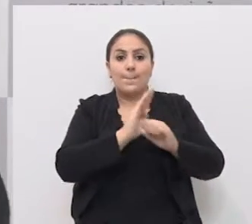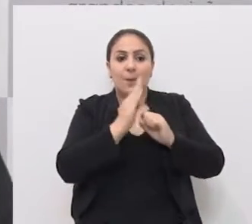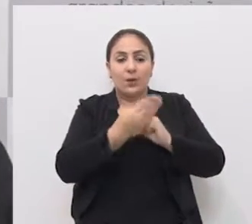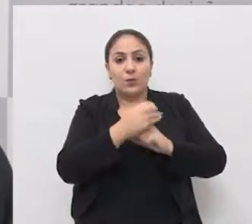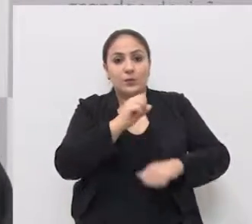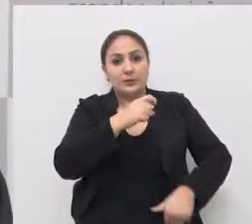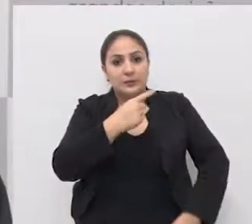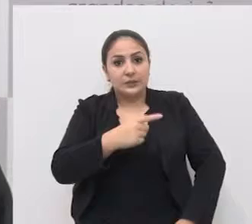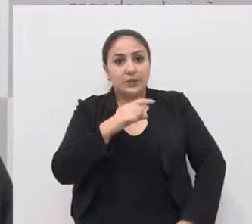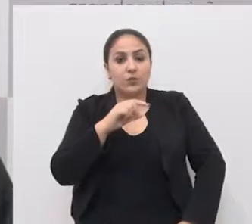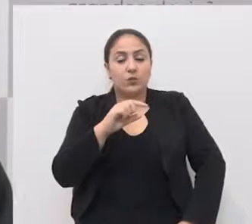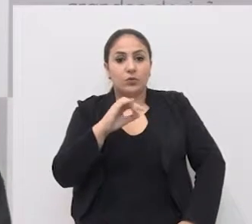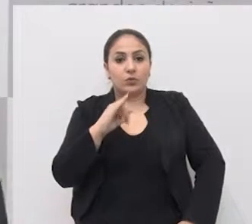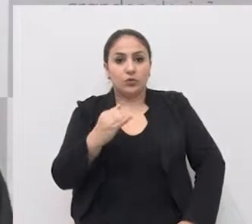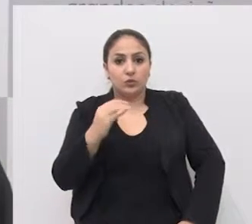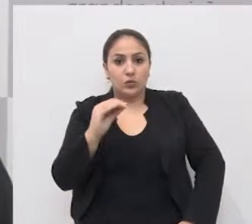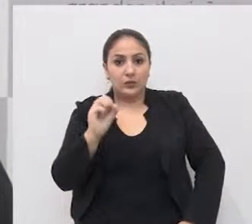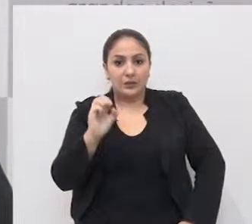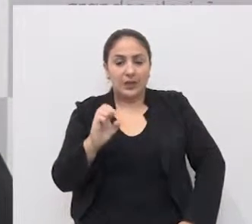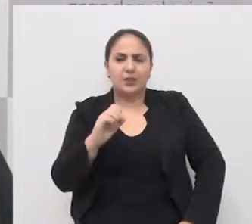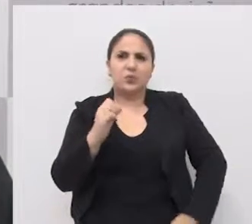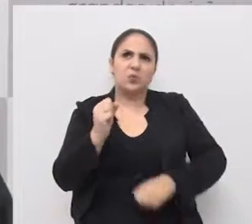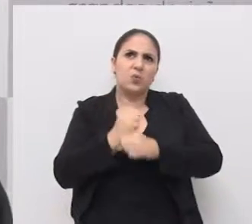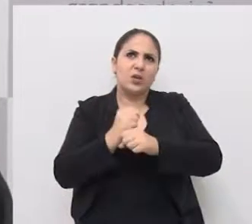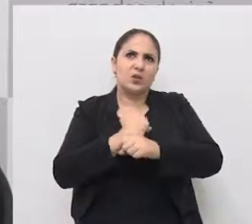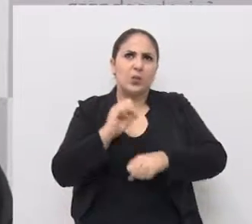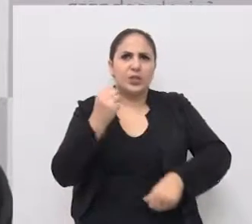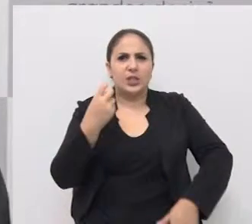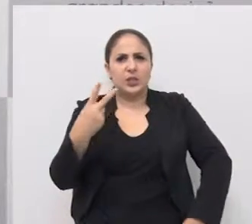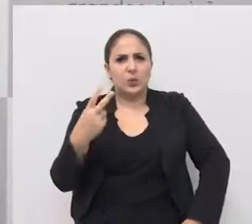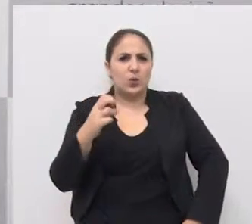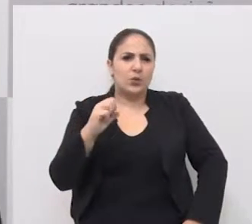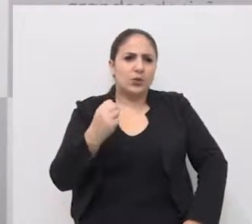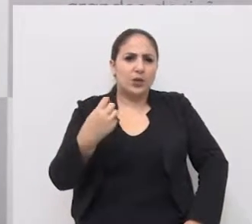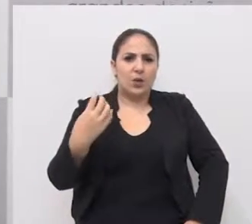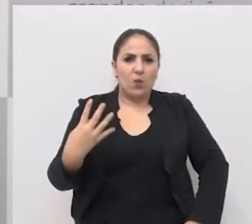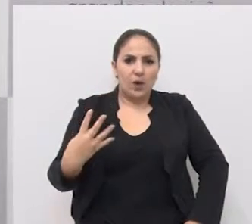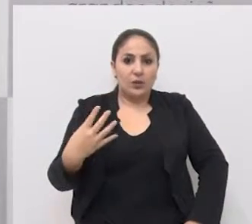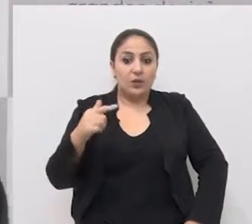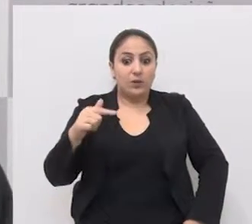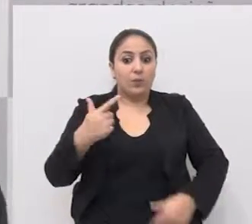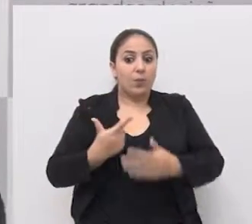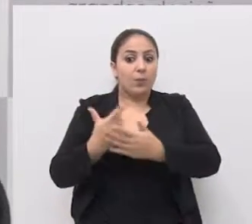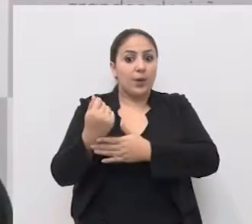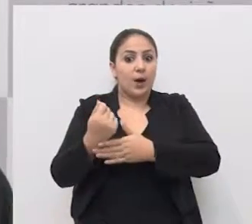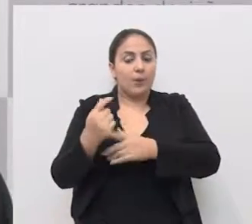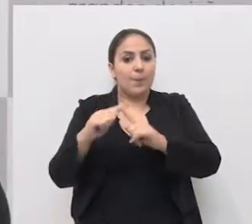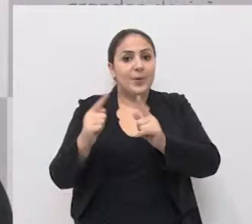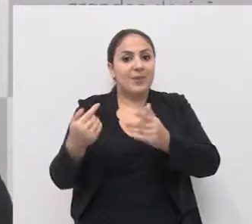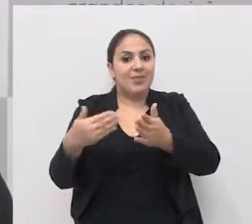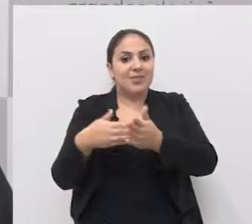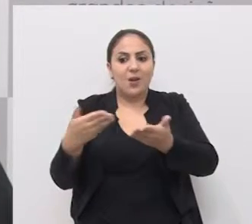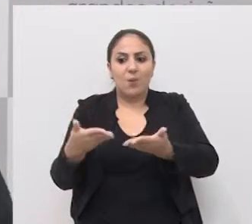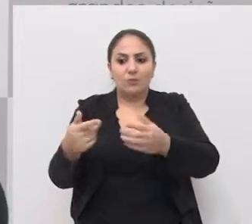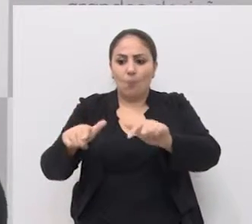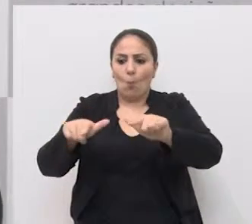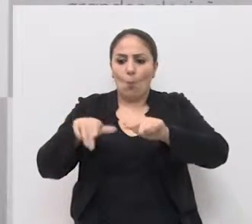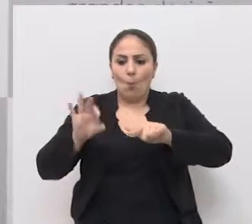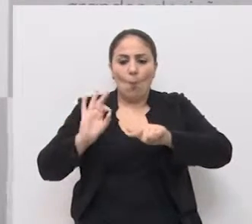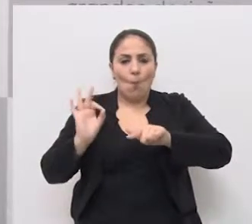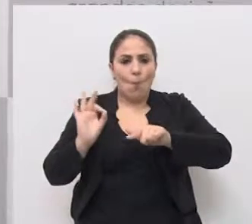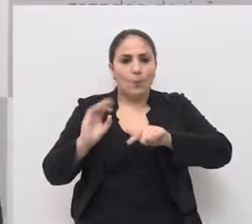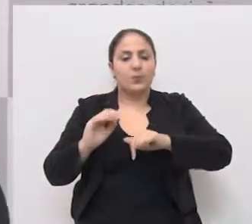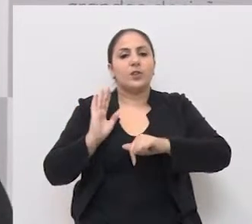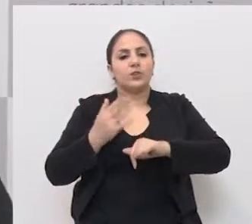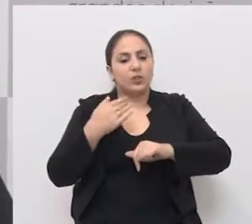José, que lá em 82, em 84, compraram da prefeitura os seus lotes e até hoje não ganharam a escritura. Então é uma